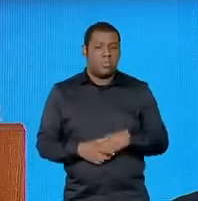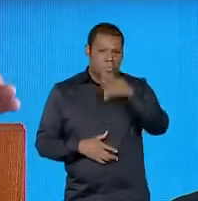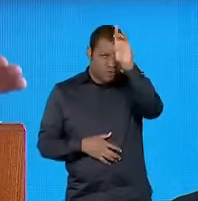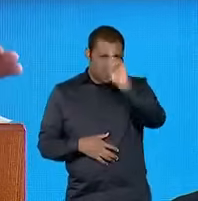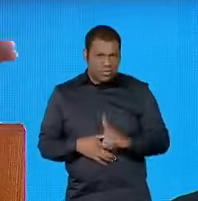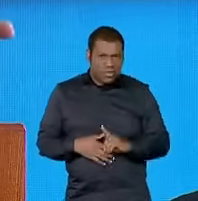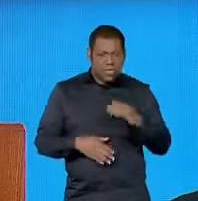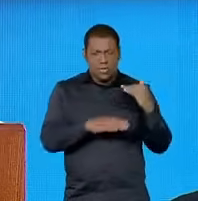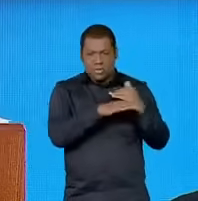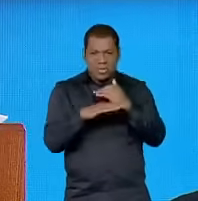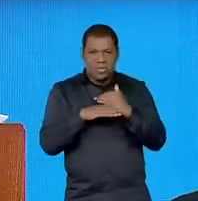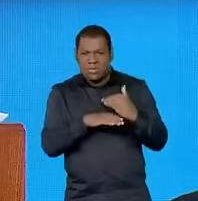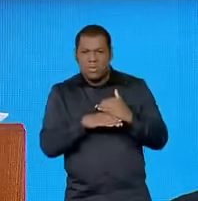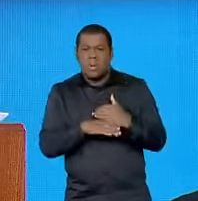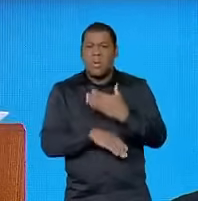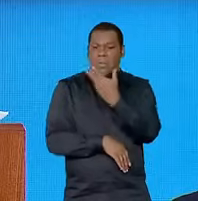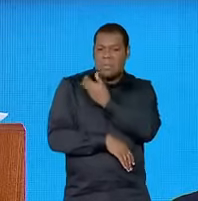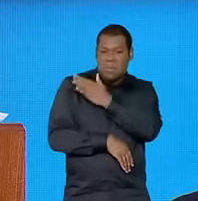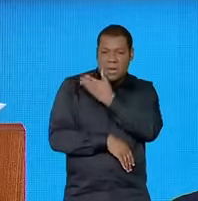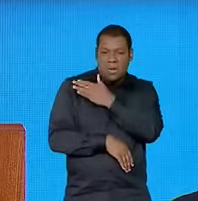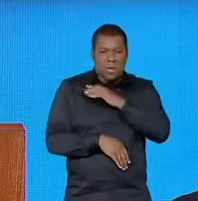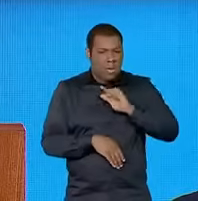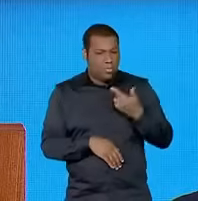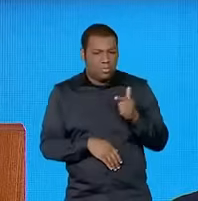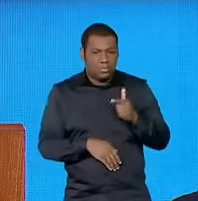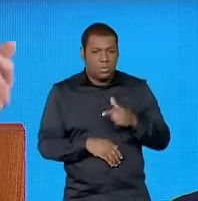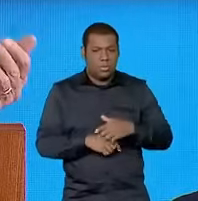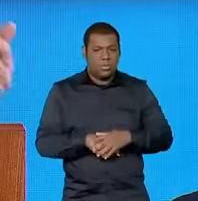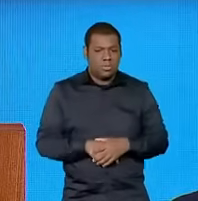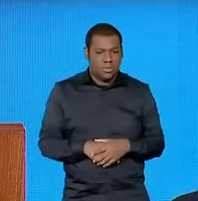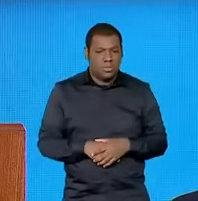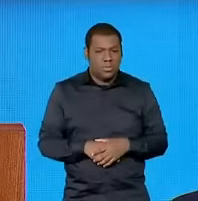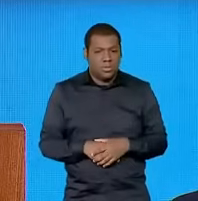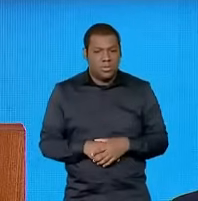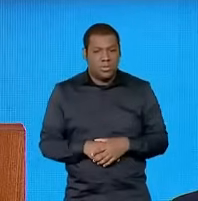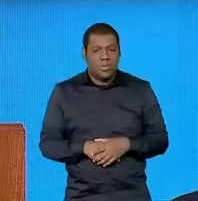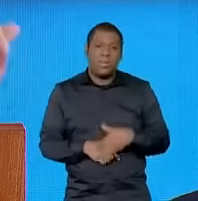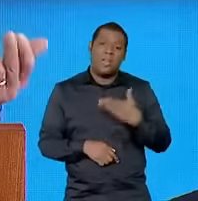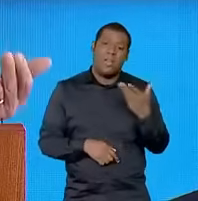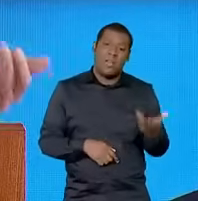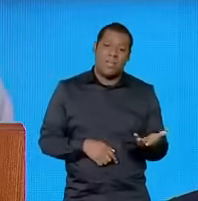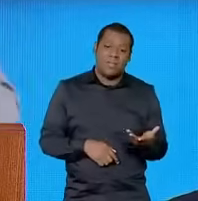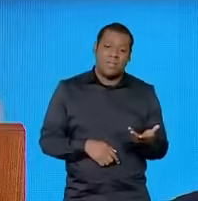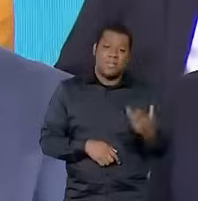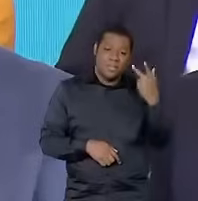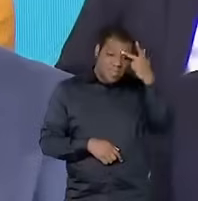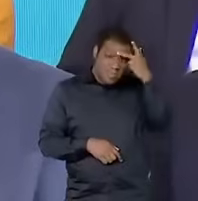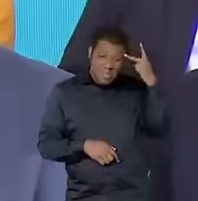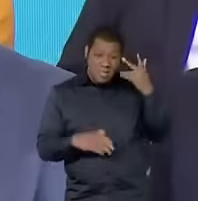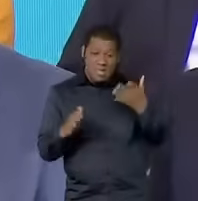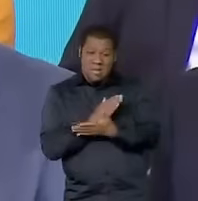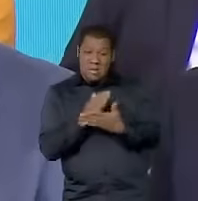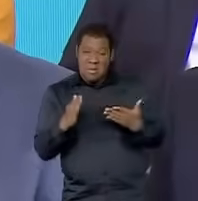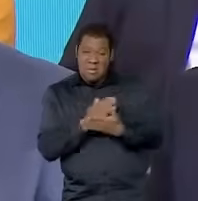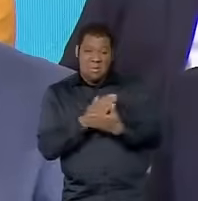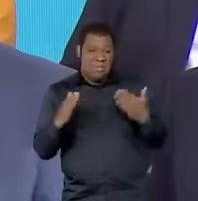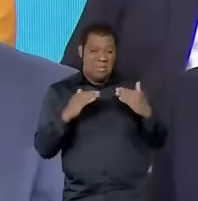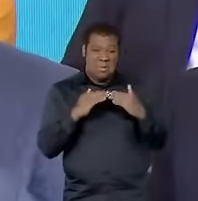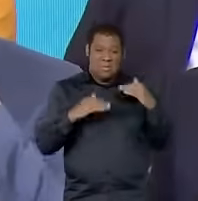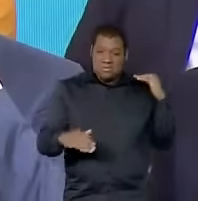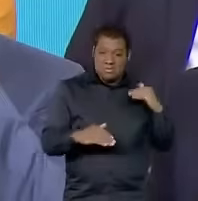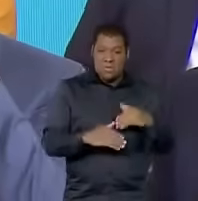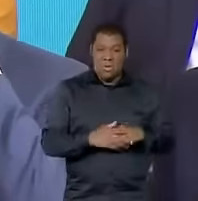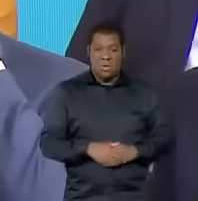direito, que não há discriminação entre ninguém, você às vezes paga um preço para as pessoas que acham que você tem que